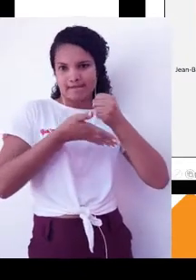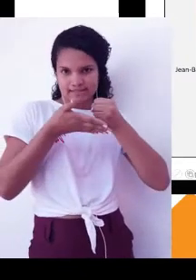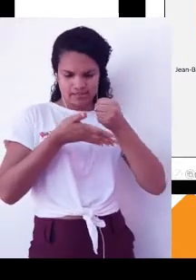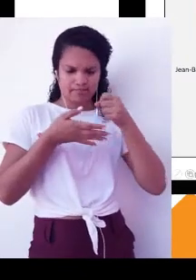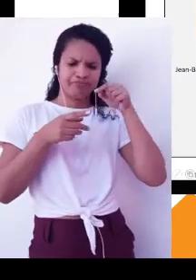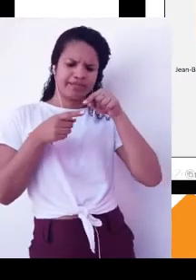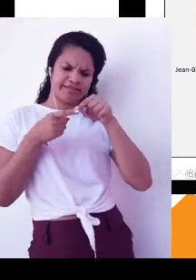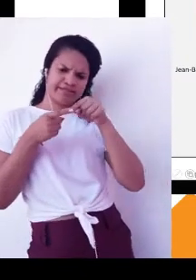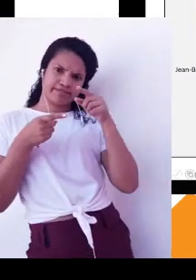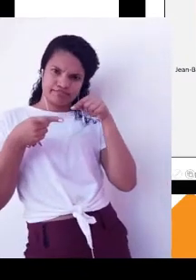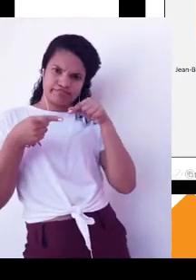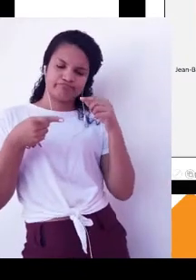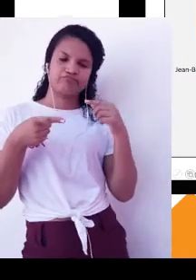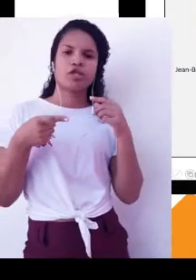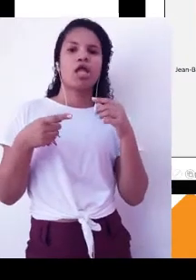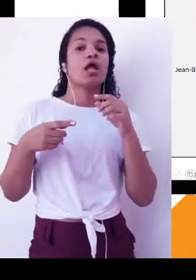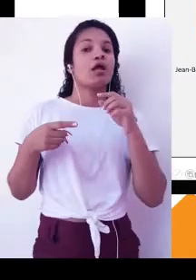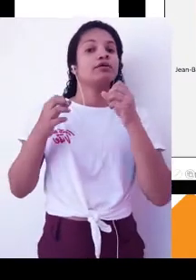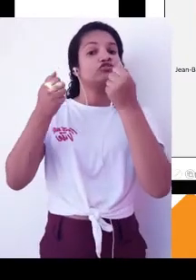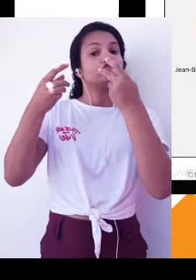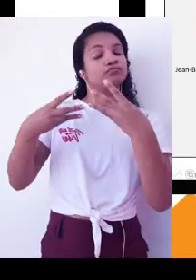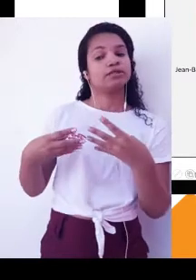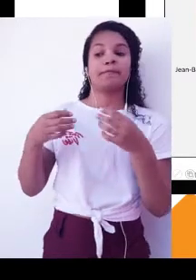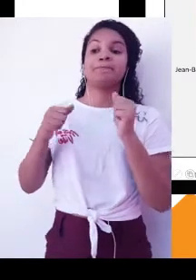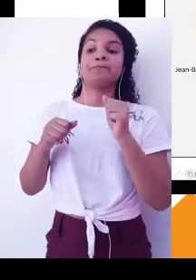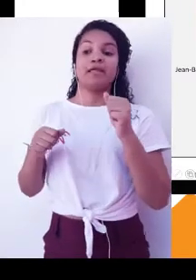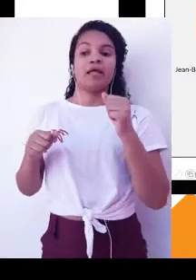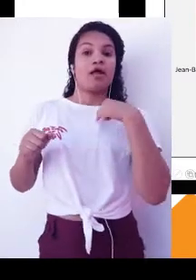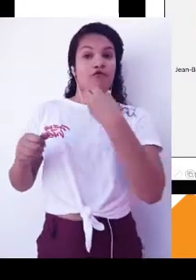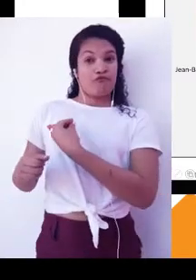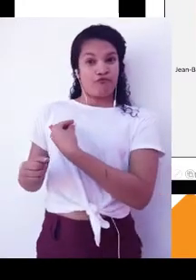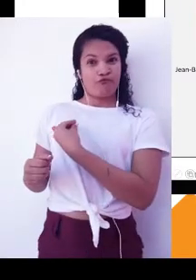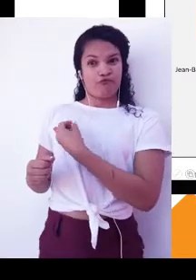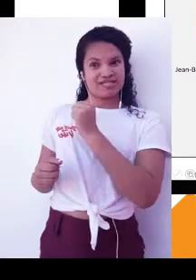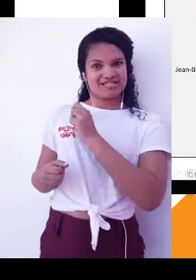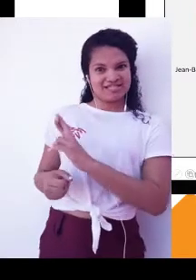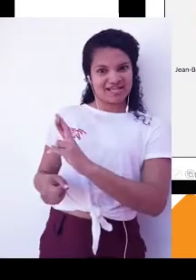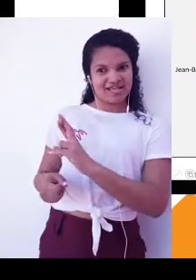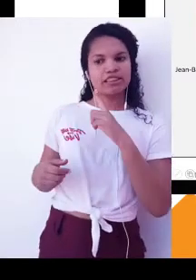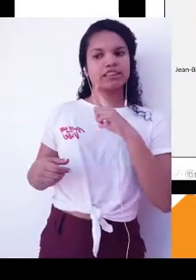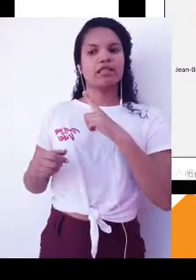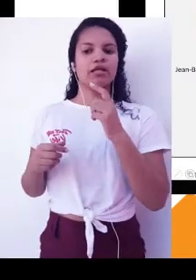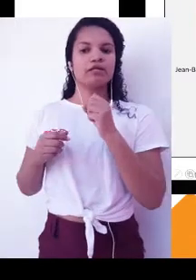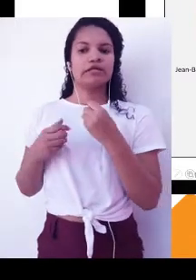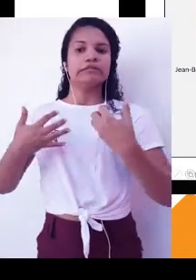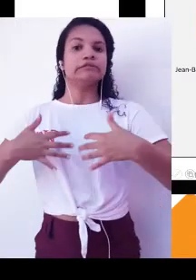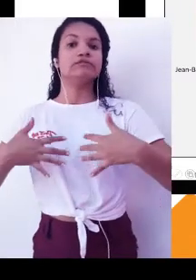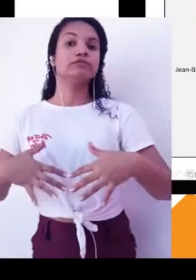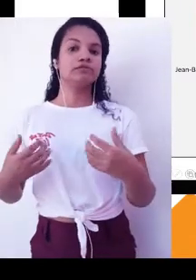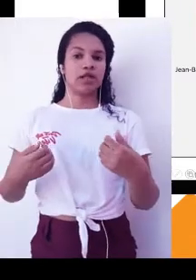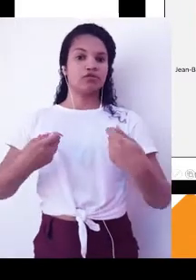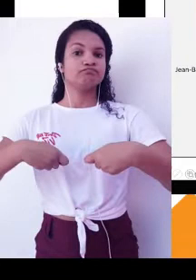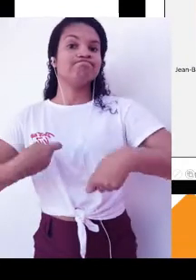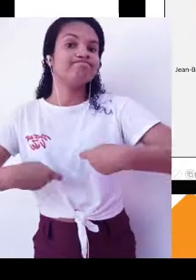Sob essa ótica, os seres vivos têm uma tendência, têm uma necessidade de